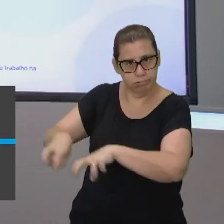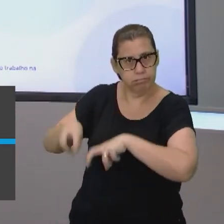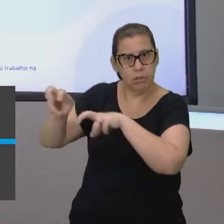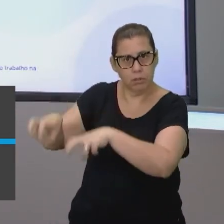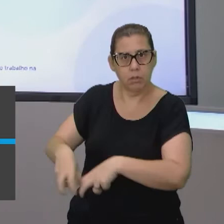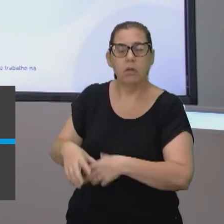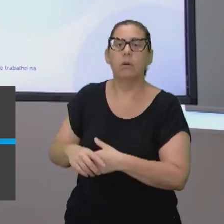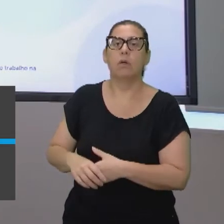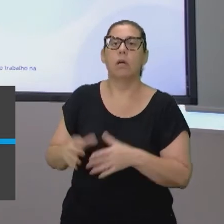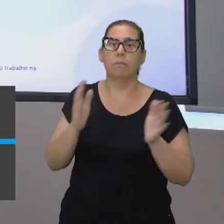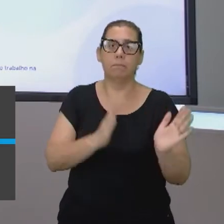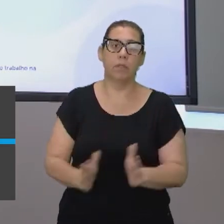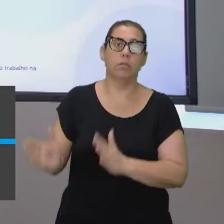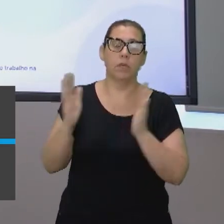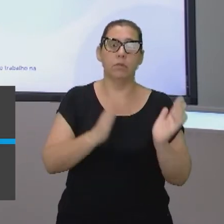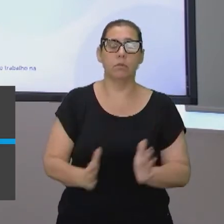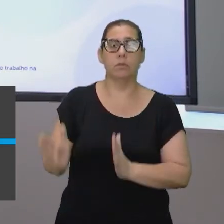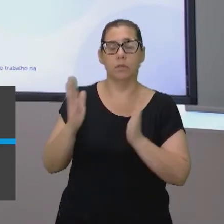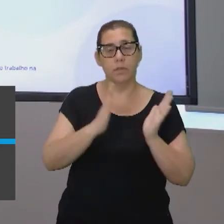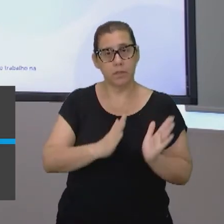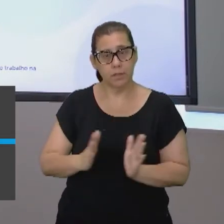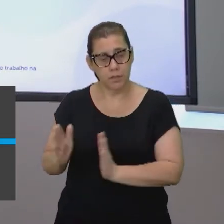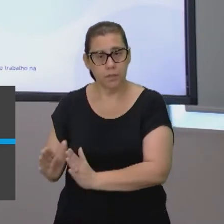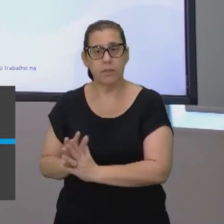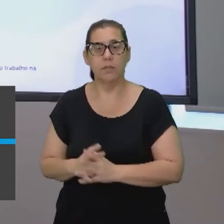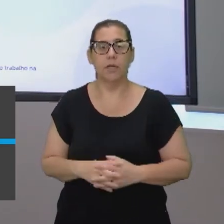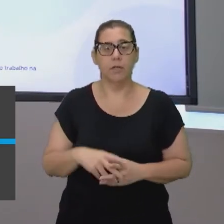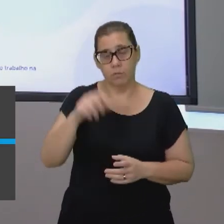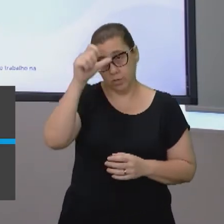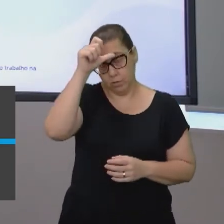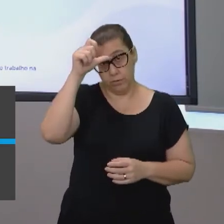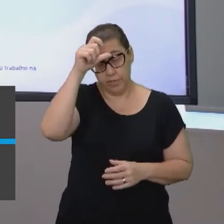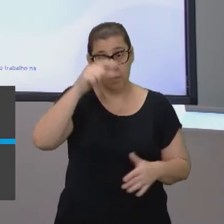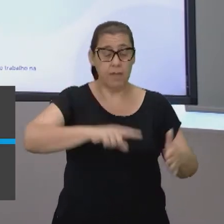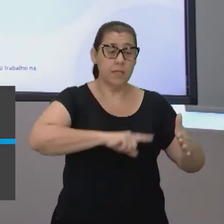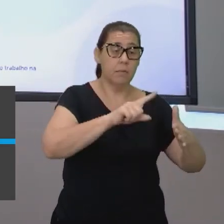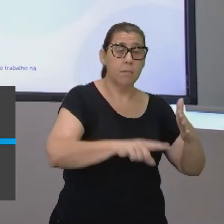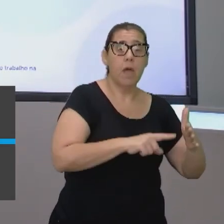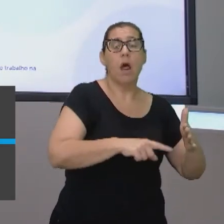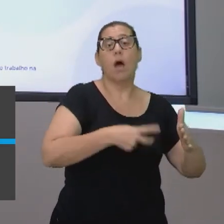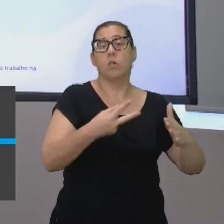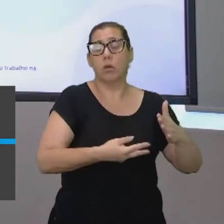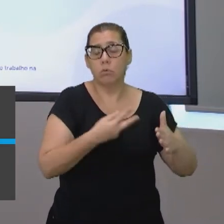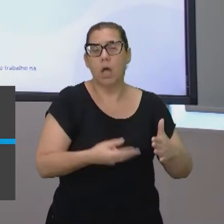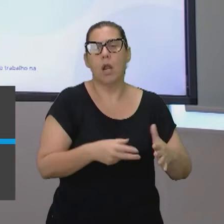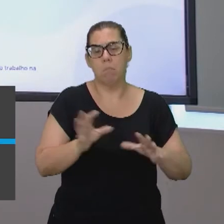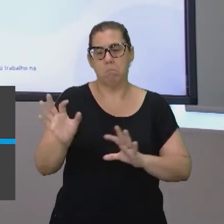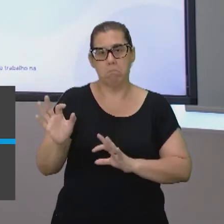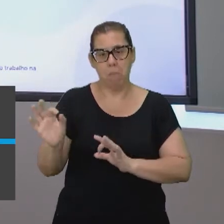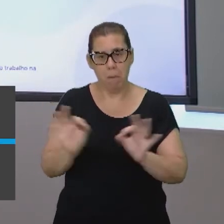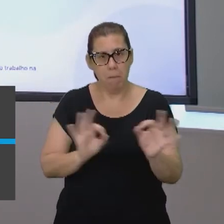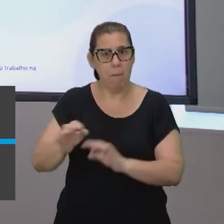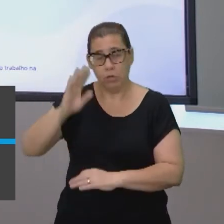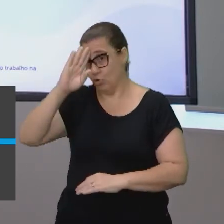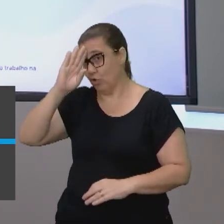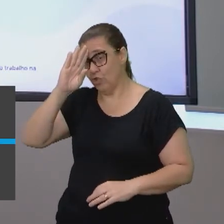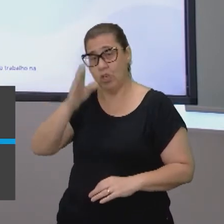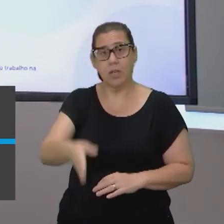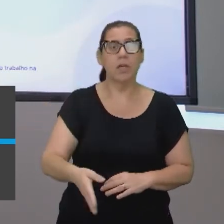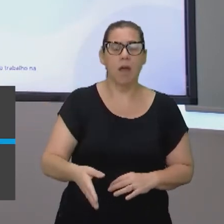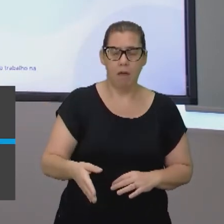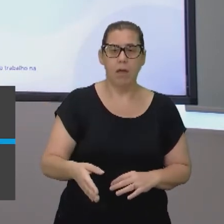são produção, né? Então, por exemplo, tanto o setor primário quanto o setor secundário produzem diretamente, né,